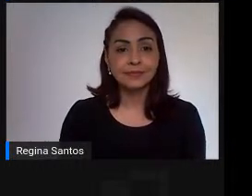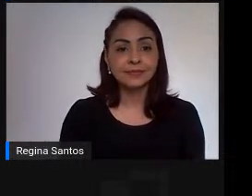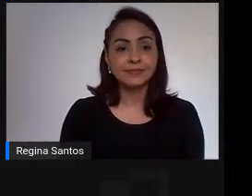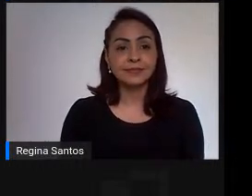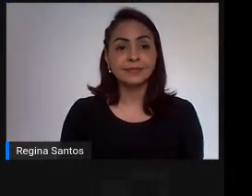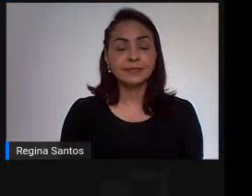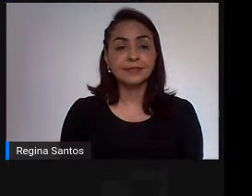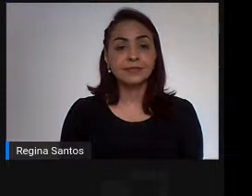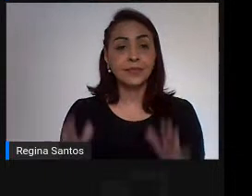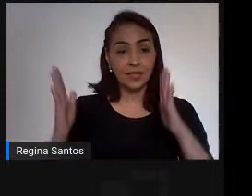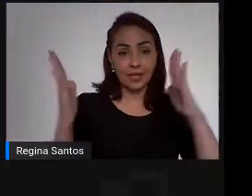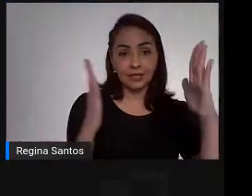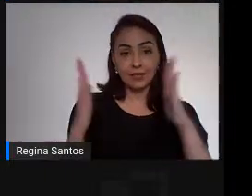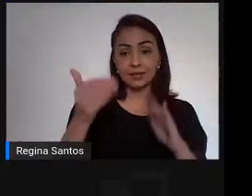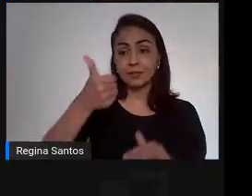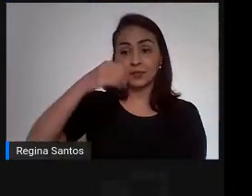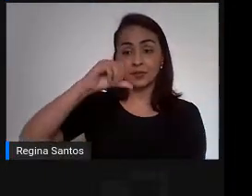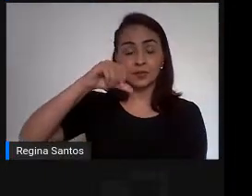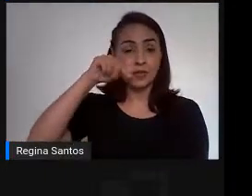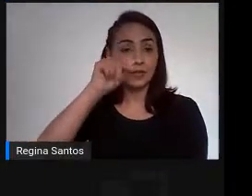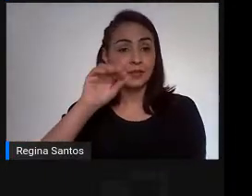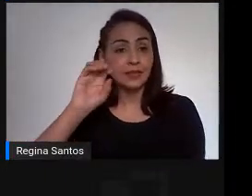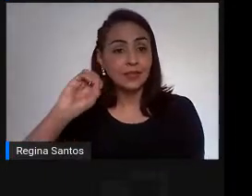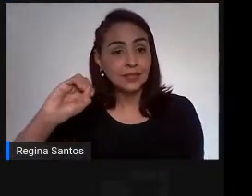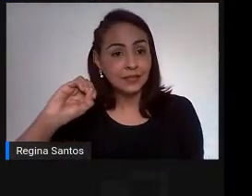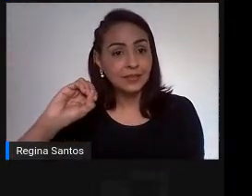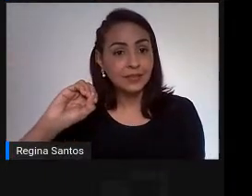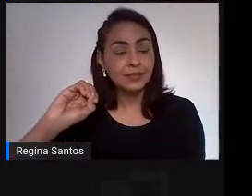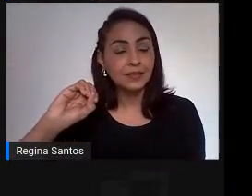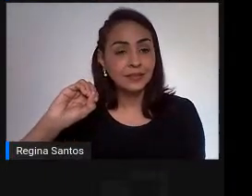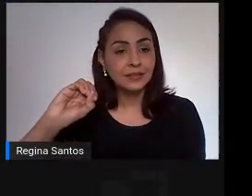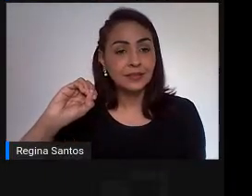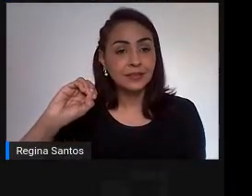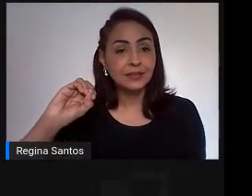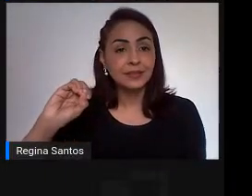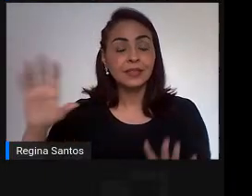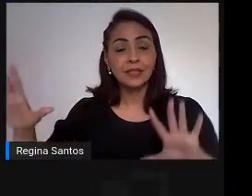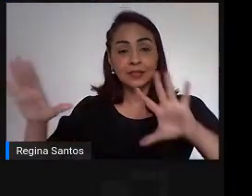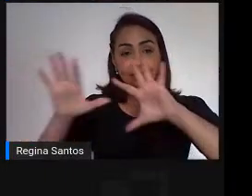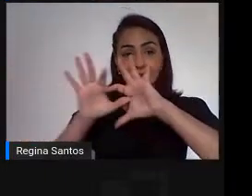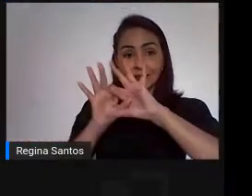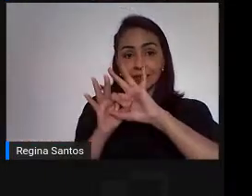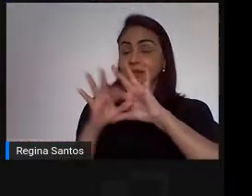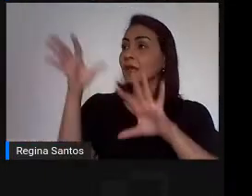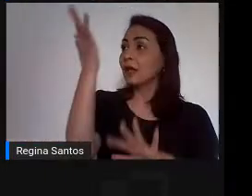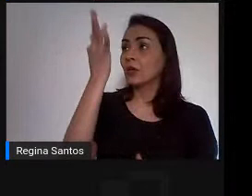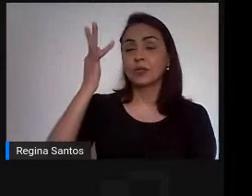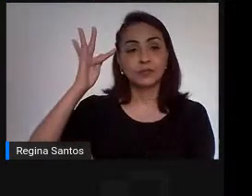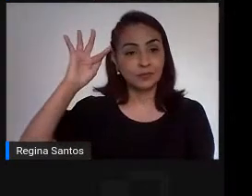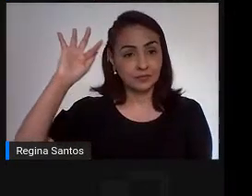a década de 70, a gente tinha colas com o francês, né? Com a língua francesa. Então,